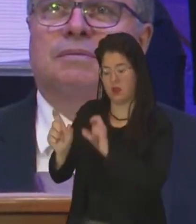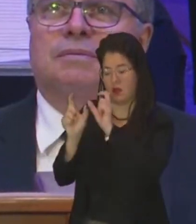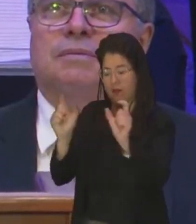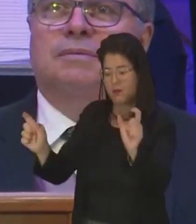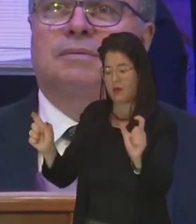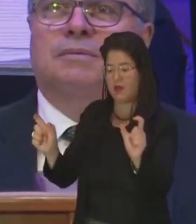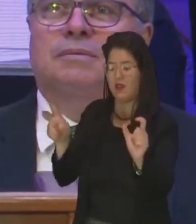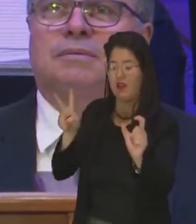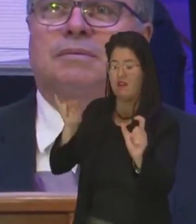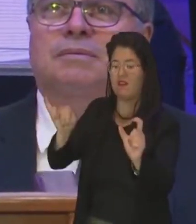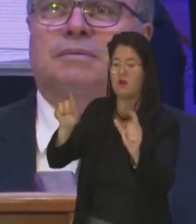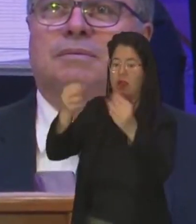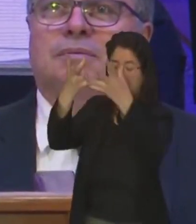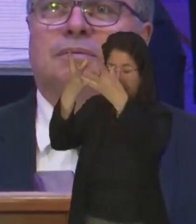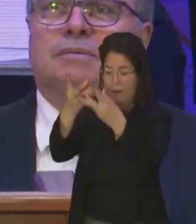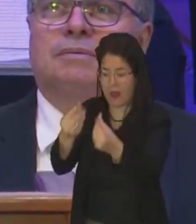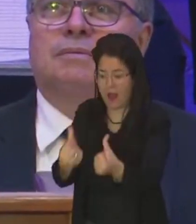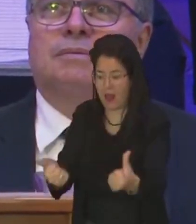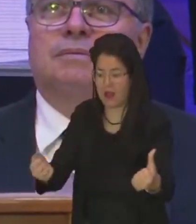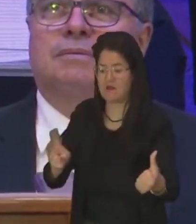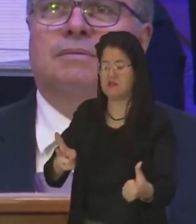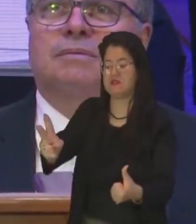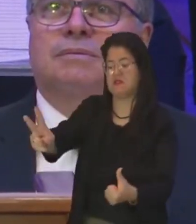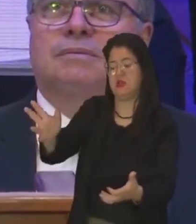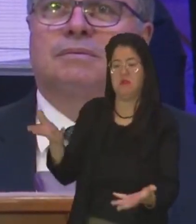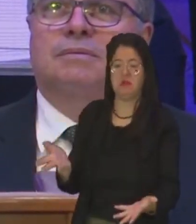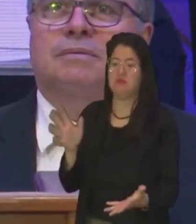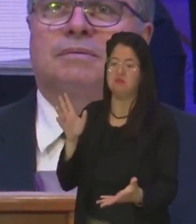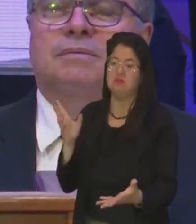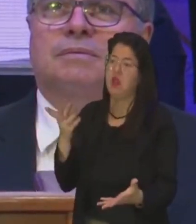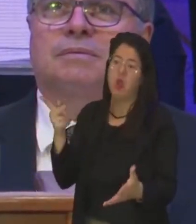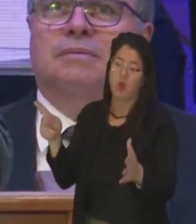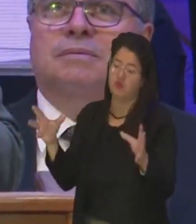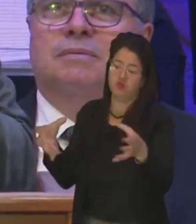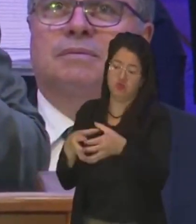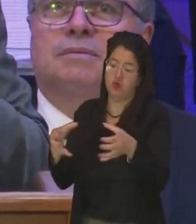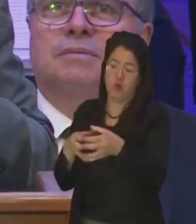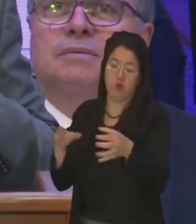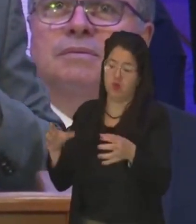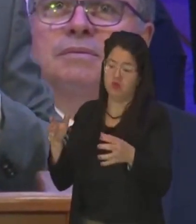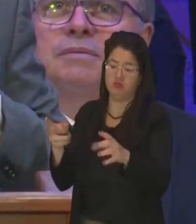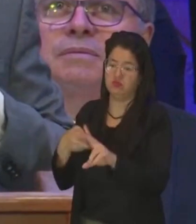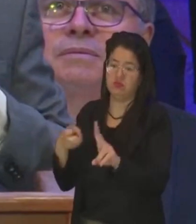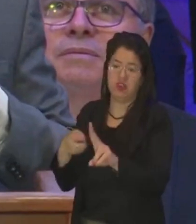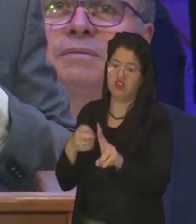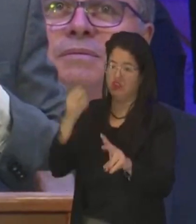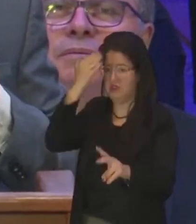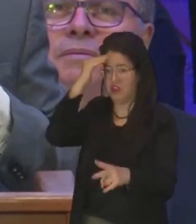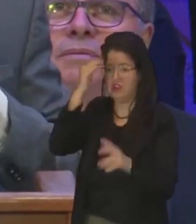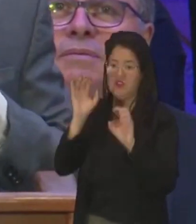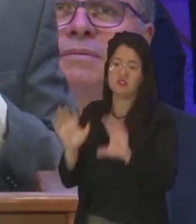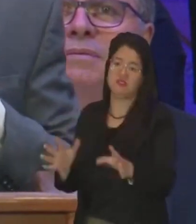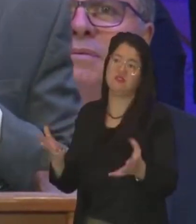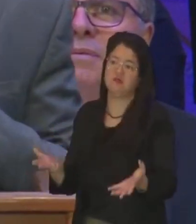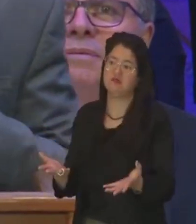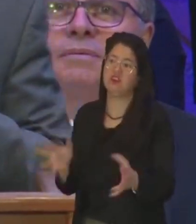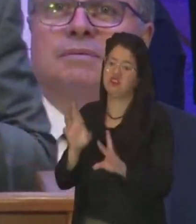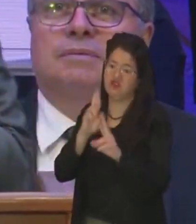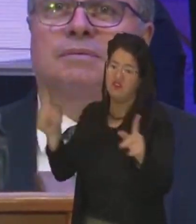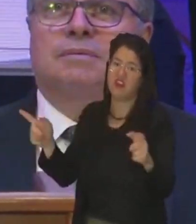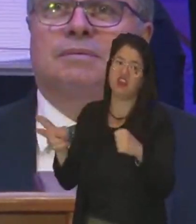se derramarão para sempre. Esse é o jeito deles falarem. Eles entendem isso como a gente entende permanece para